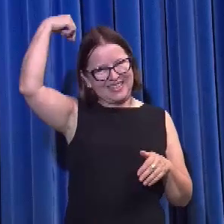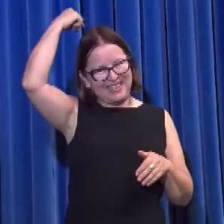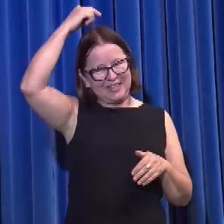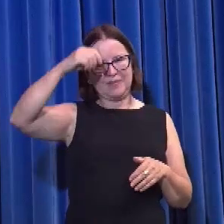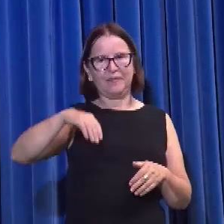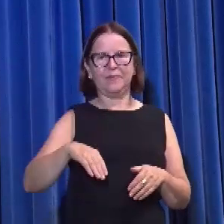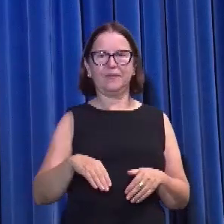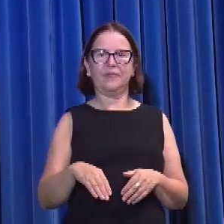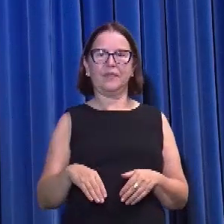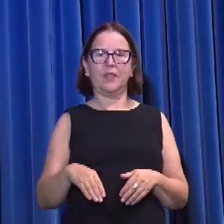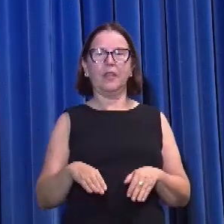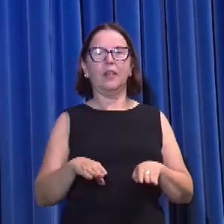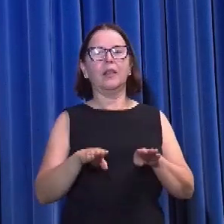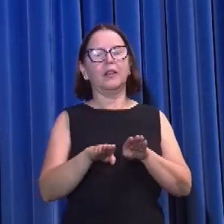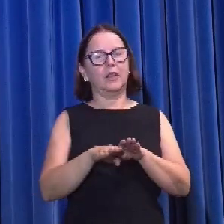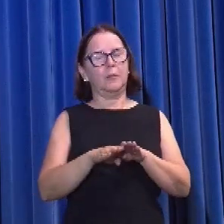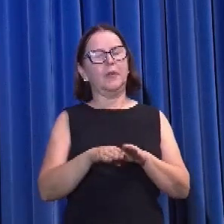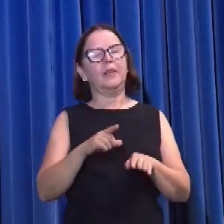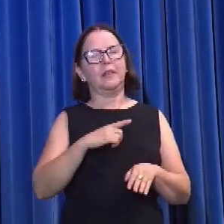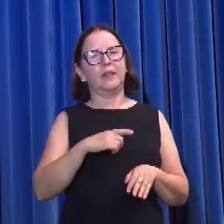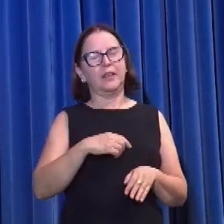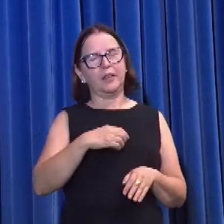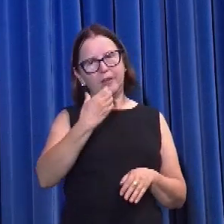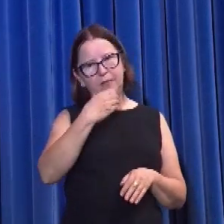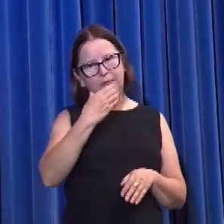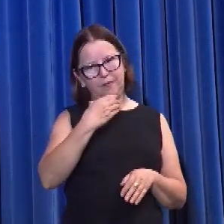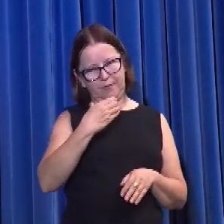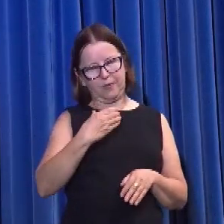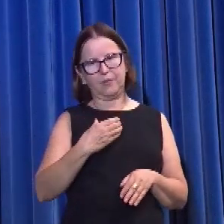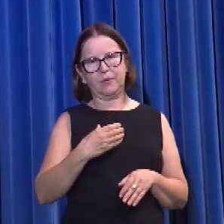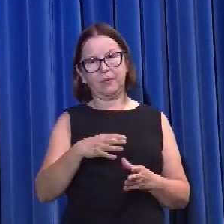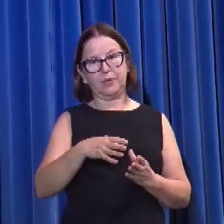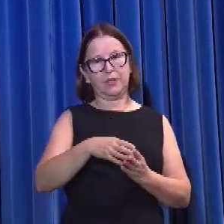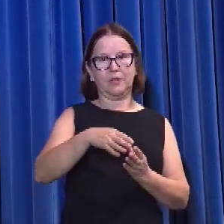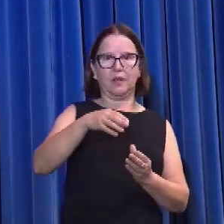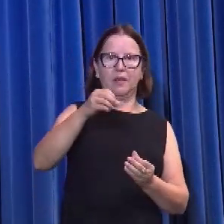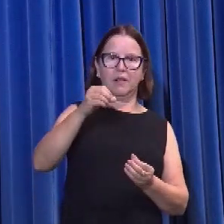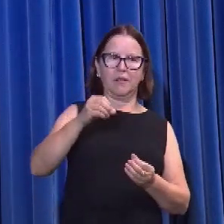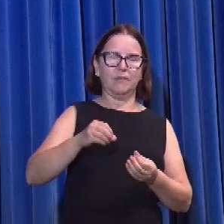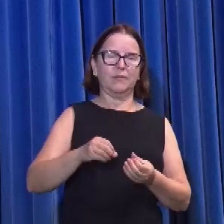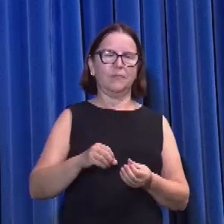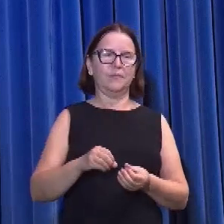tem frutos de vida, frutos de almas.